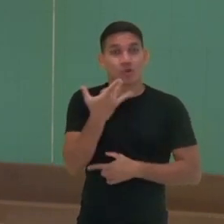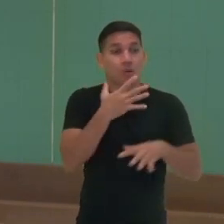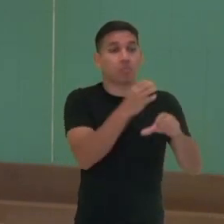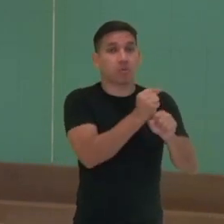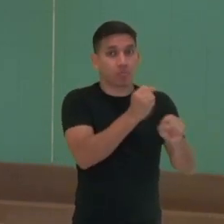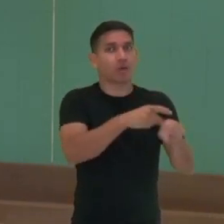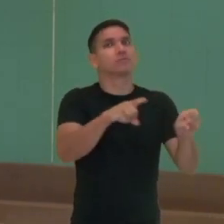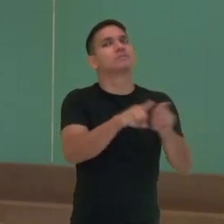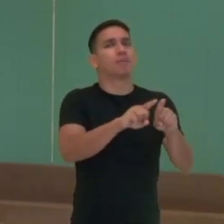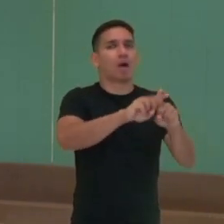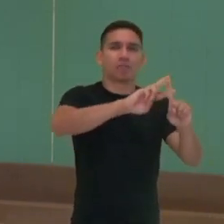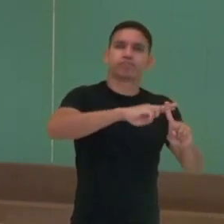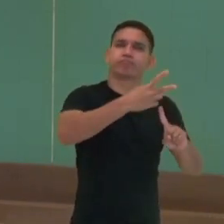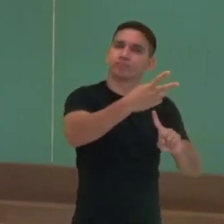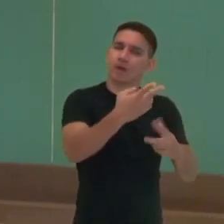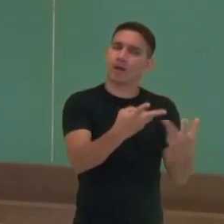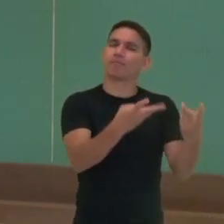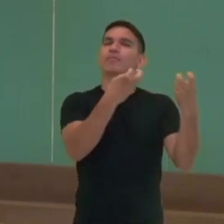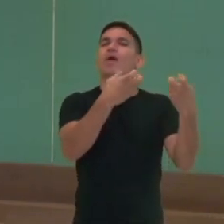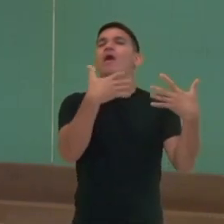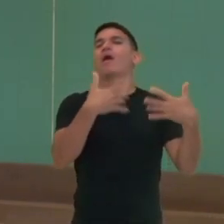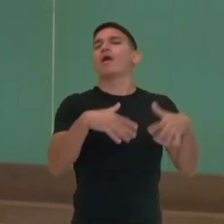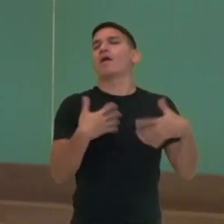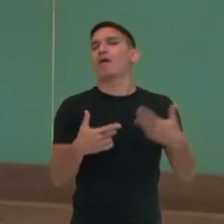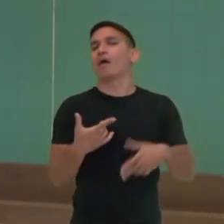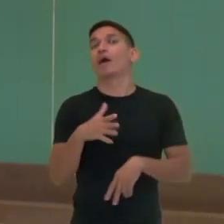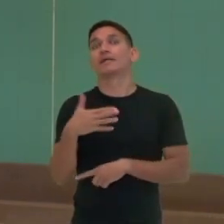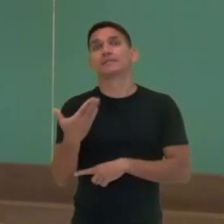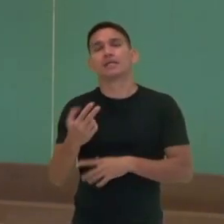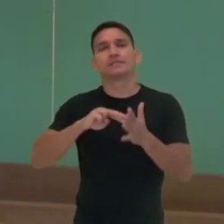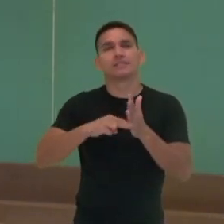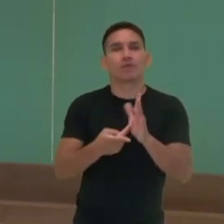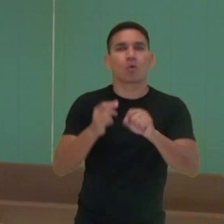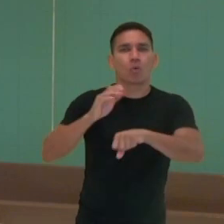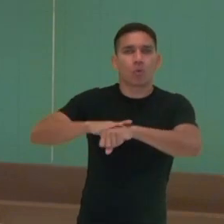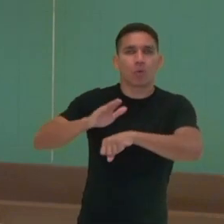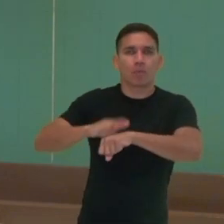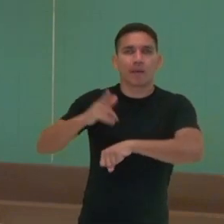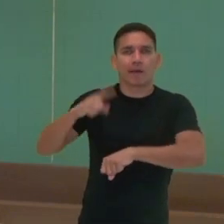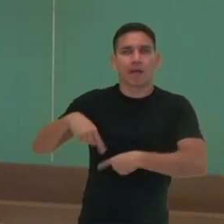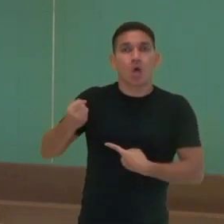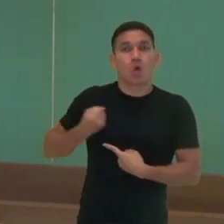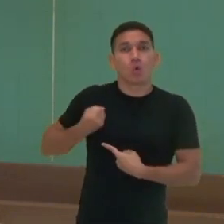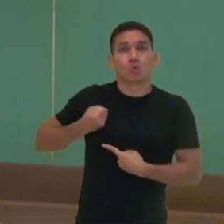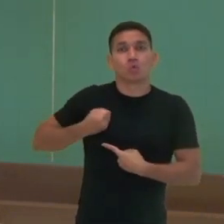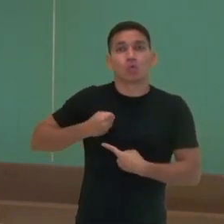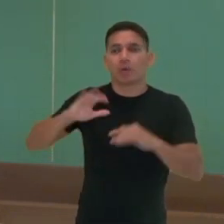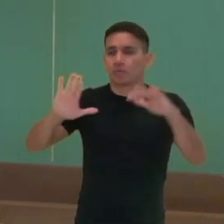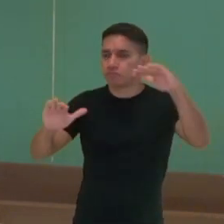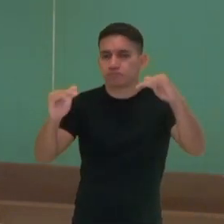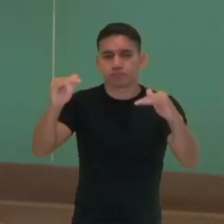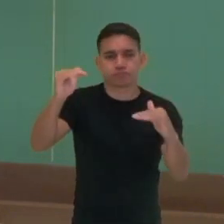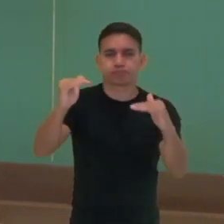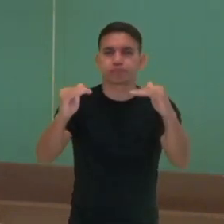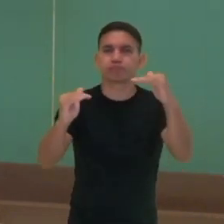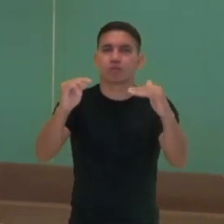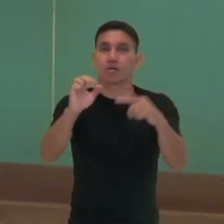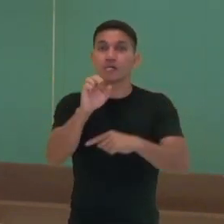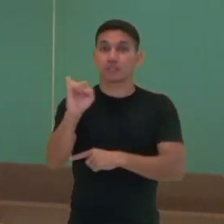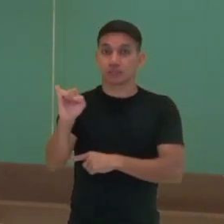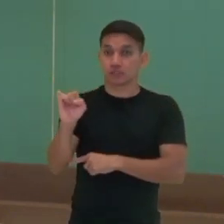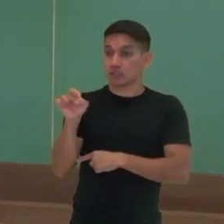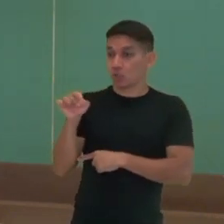também dobrou. Então, quer dizer, quando eu trabalho com valores proporcionais, se o número de